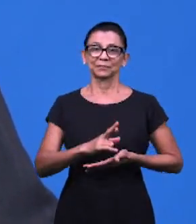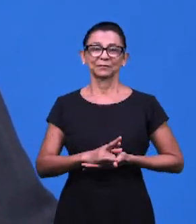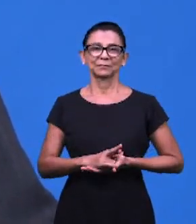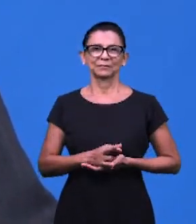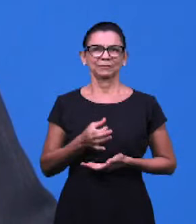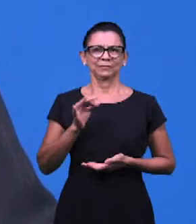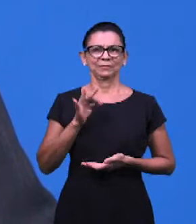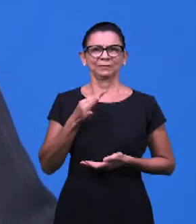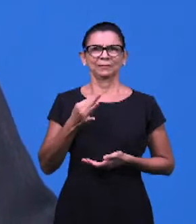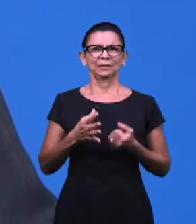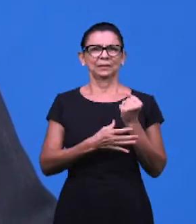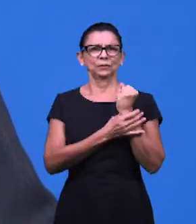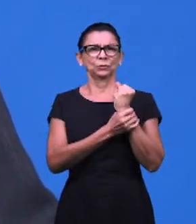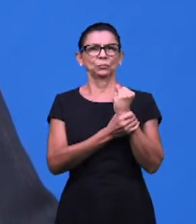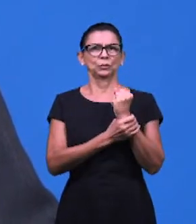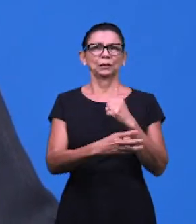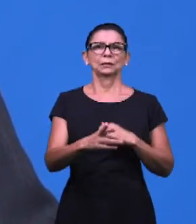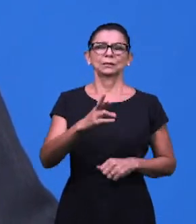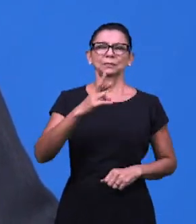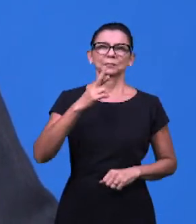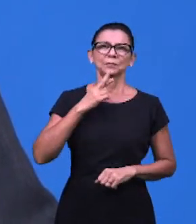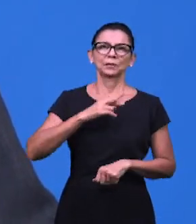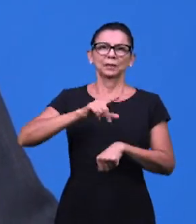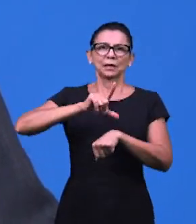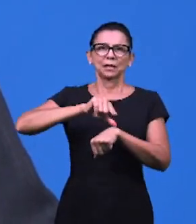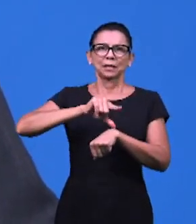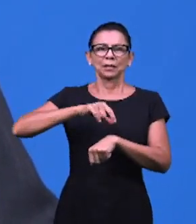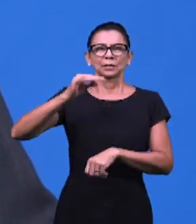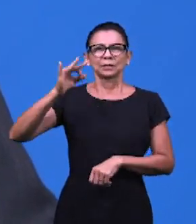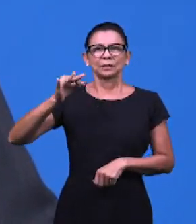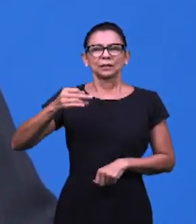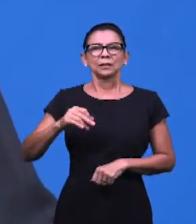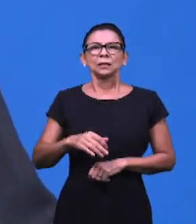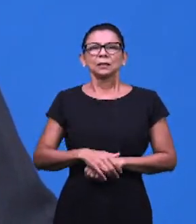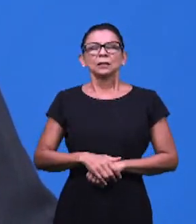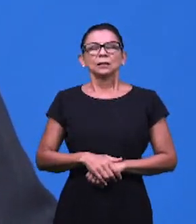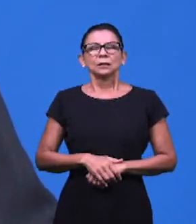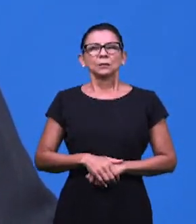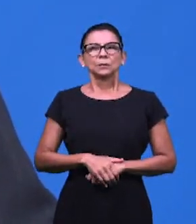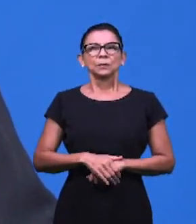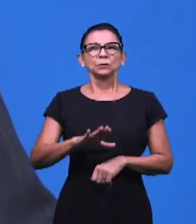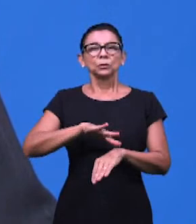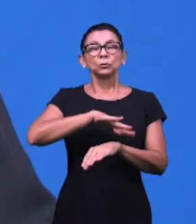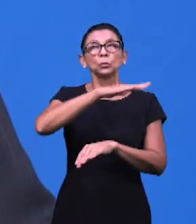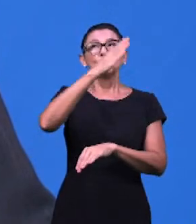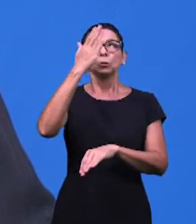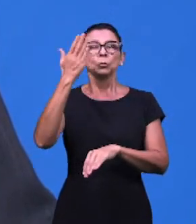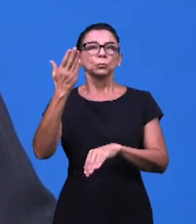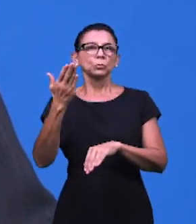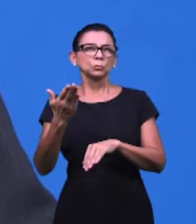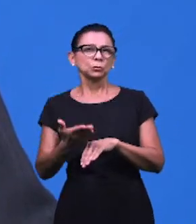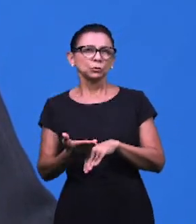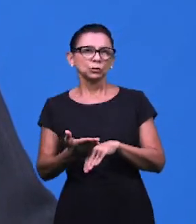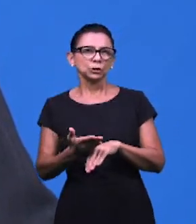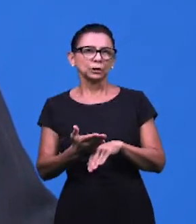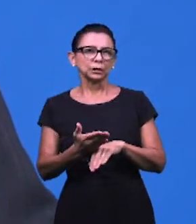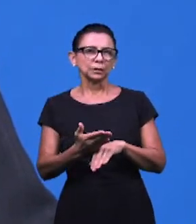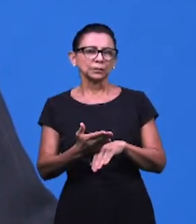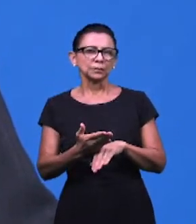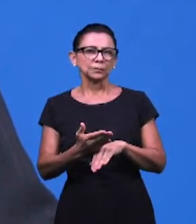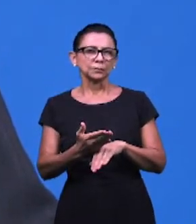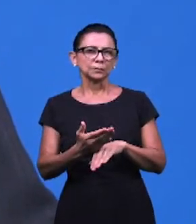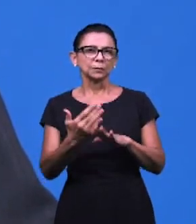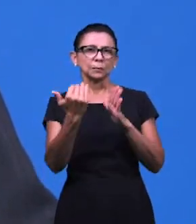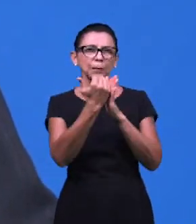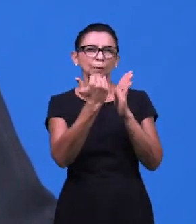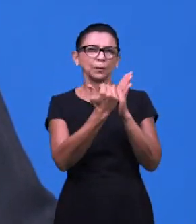muito segura, não é? A hora ali exatamente, os horários do dia em que o pai de família contratou os